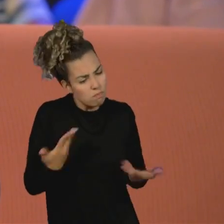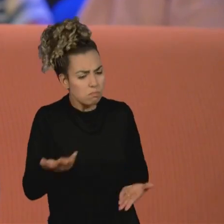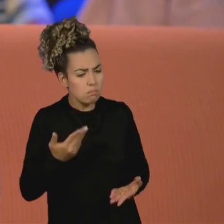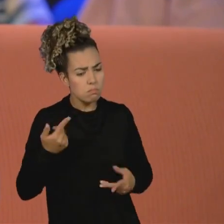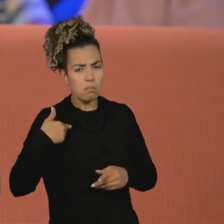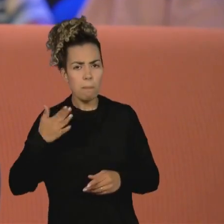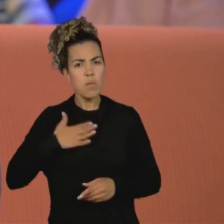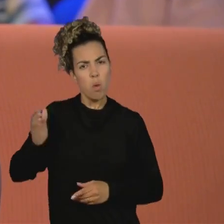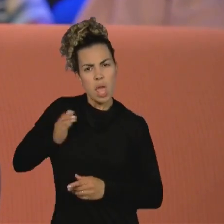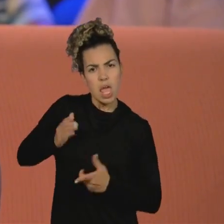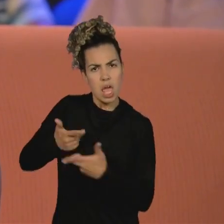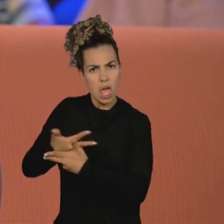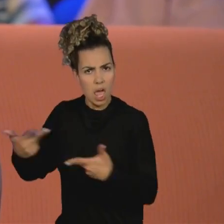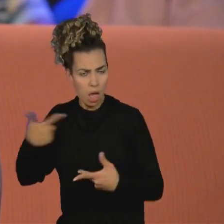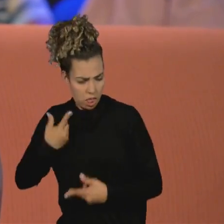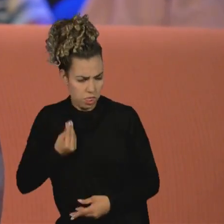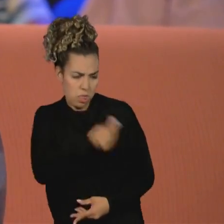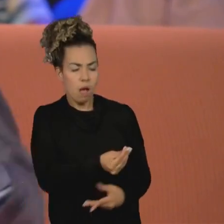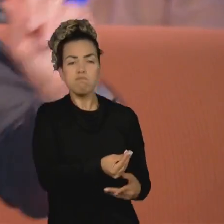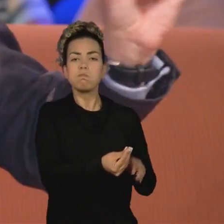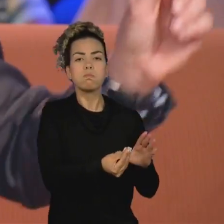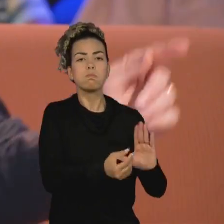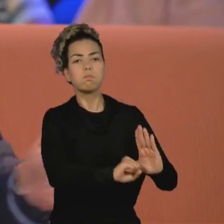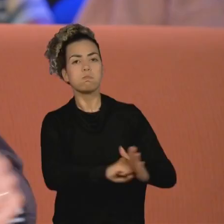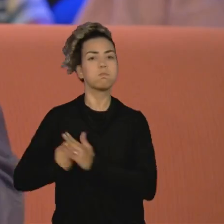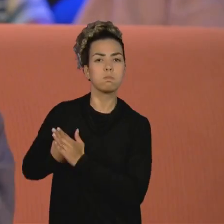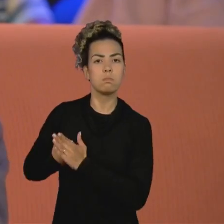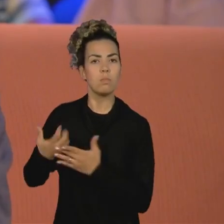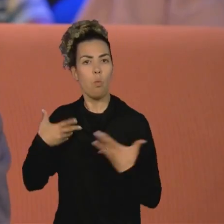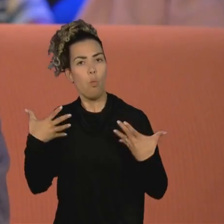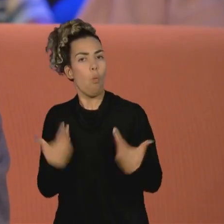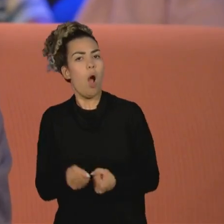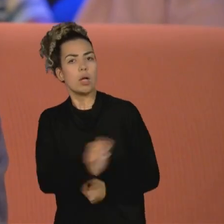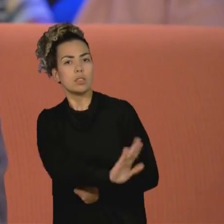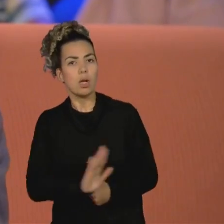discussão interessante, que é o seguinte, aliás, um parênteses, uma